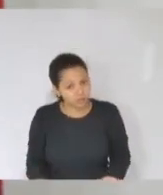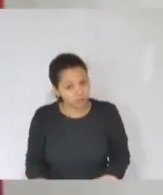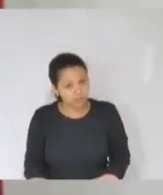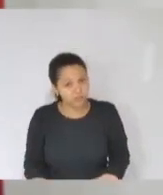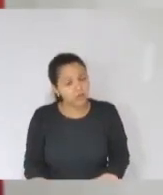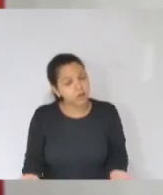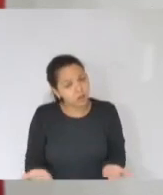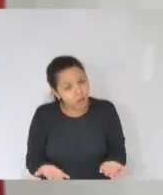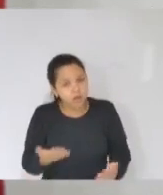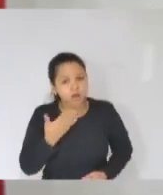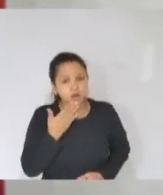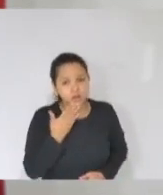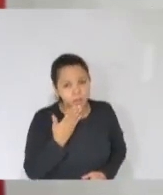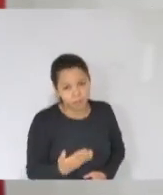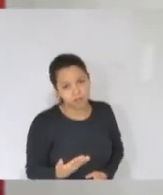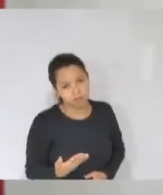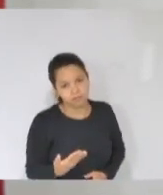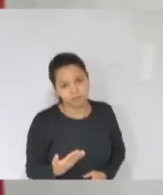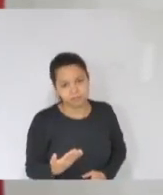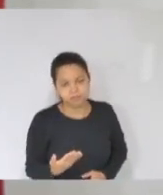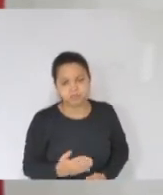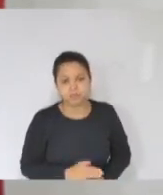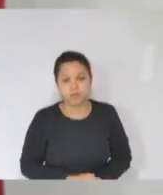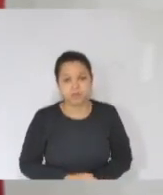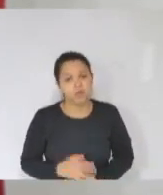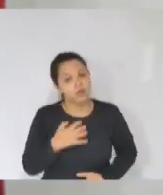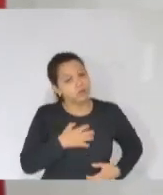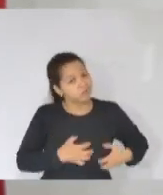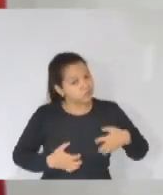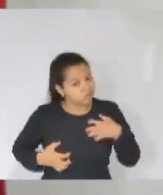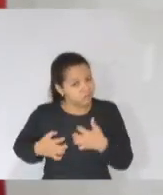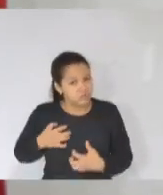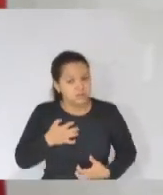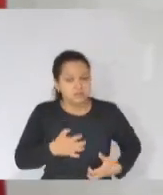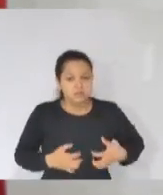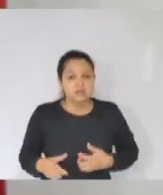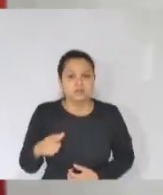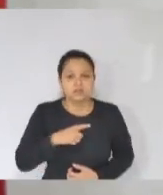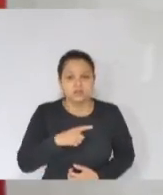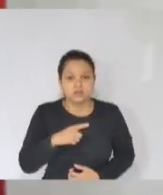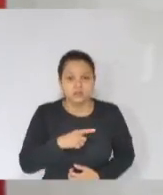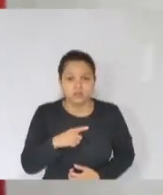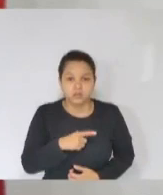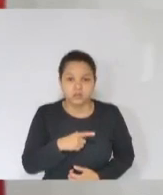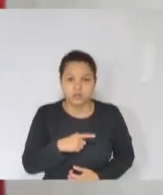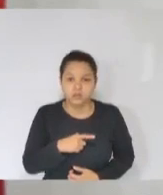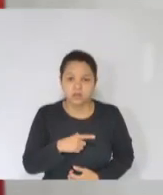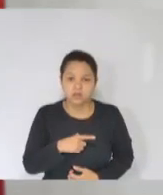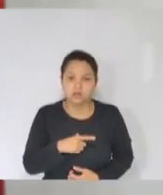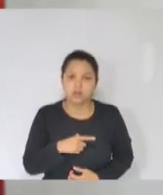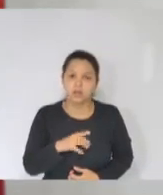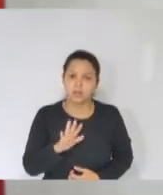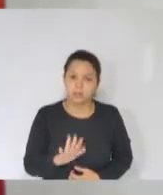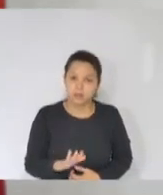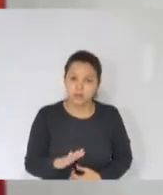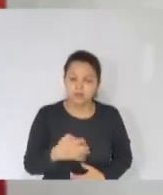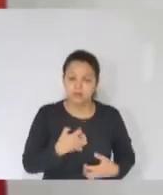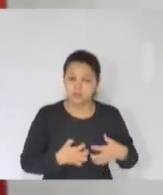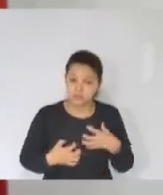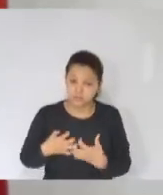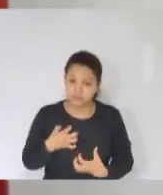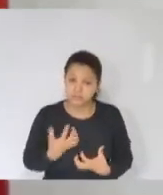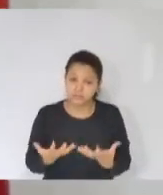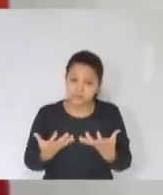apela. Temos situação de desespero. De desespero, mas um desespero que a gente espera uma